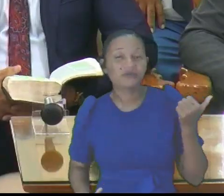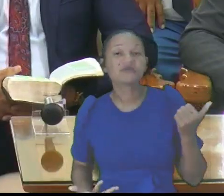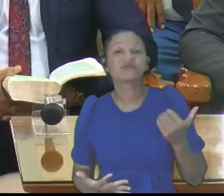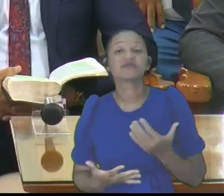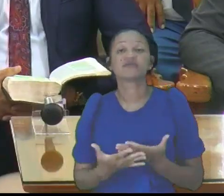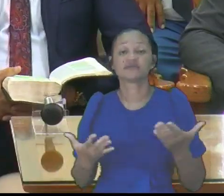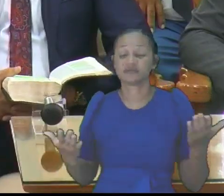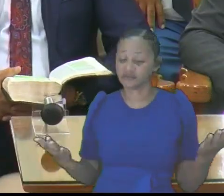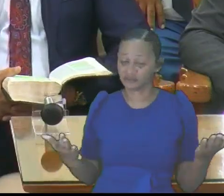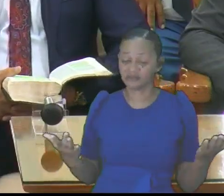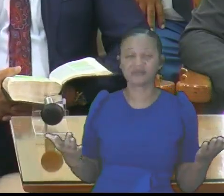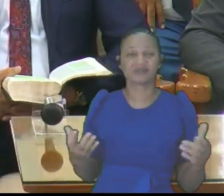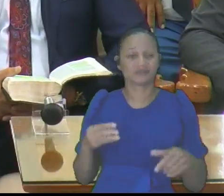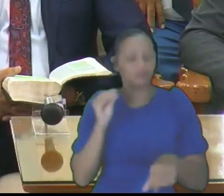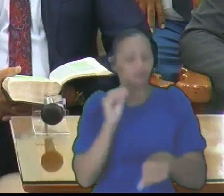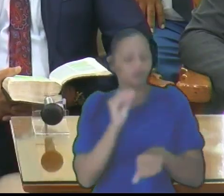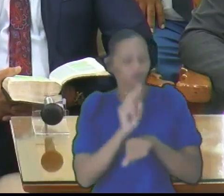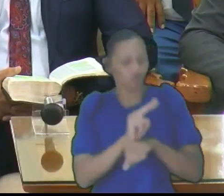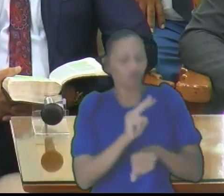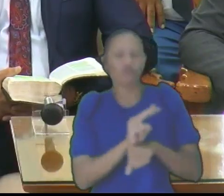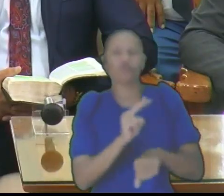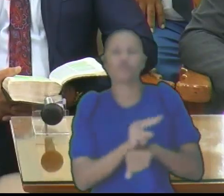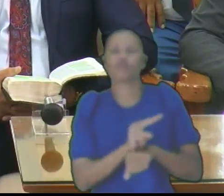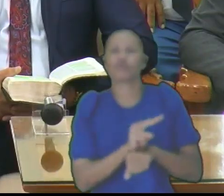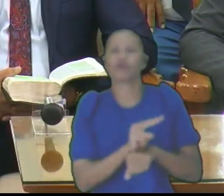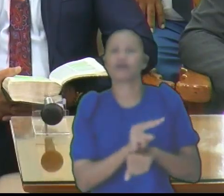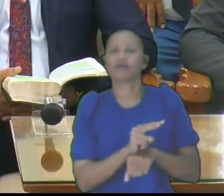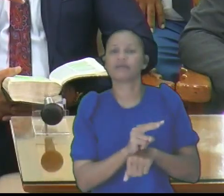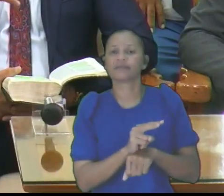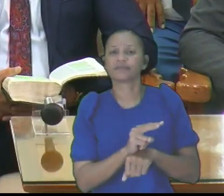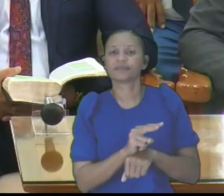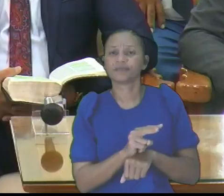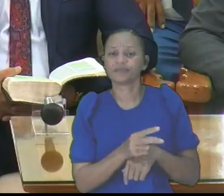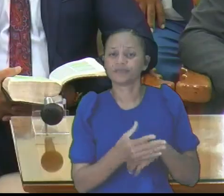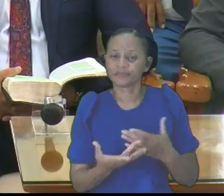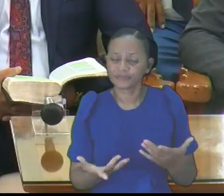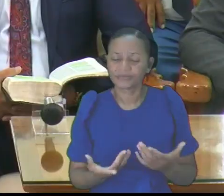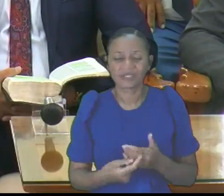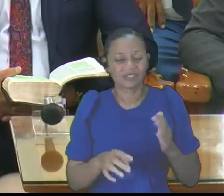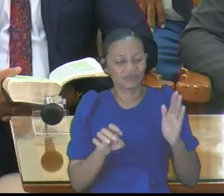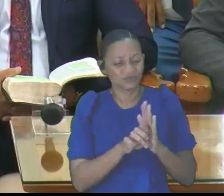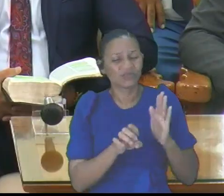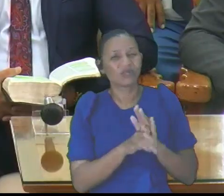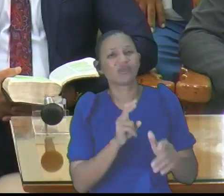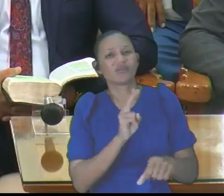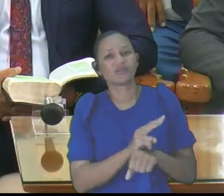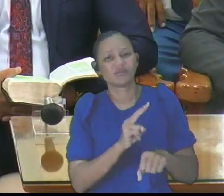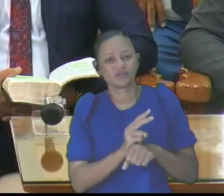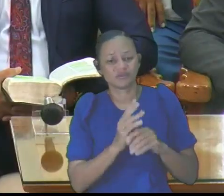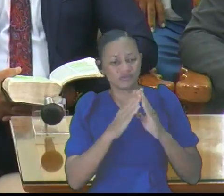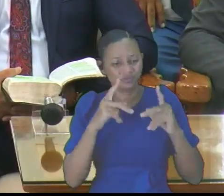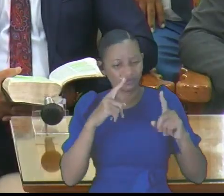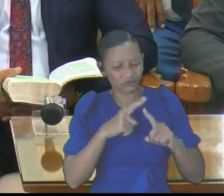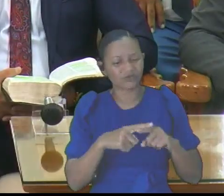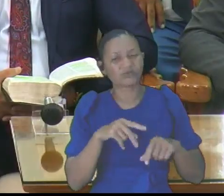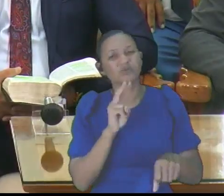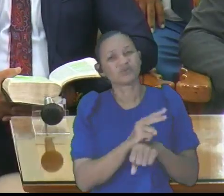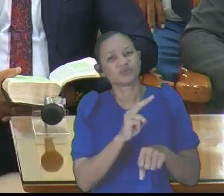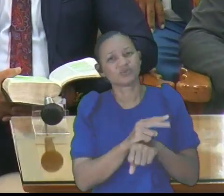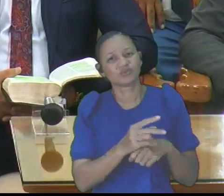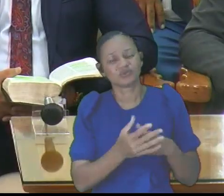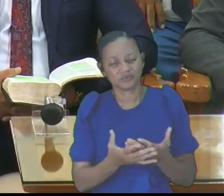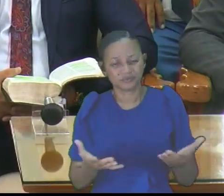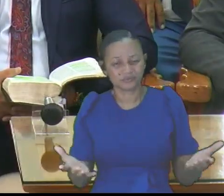de quê, irmão? Para proteger. A estatuto é a pele de texugo, o templo é a pele de